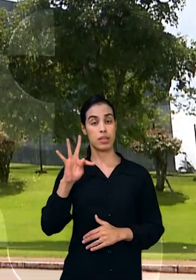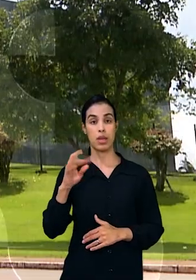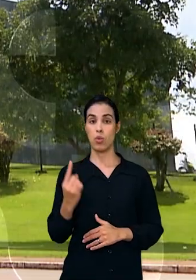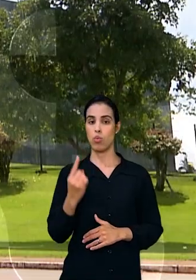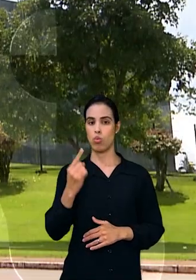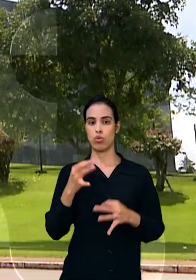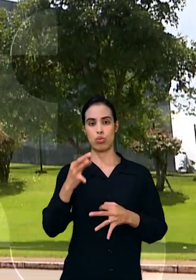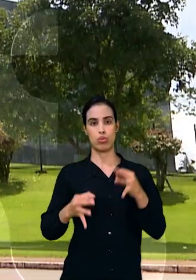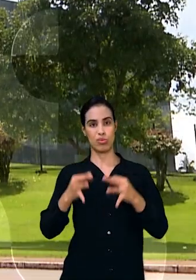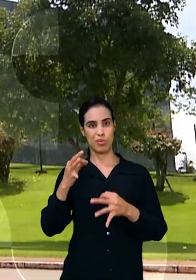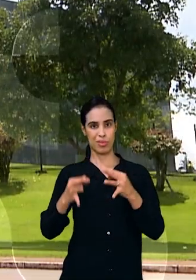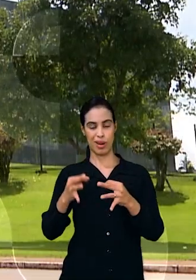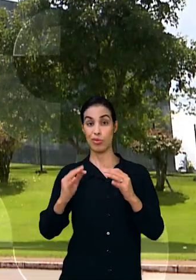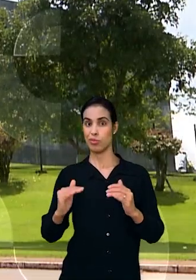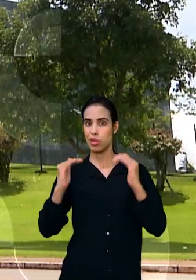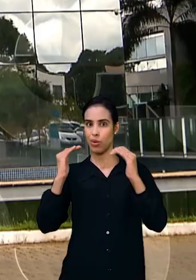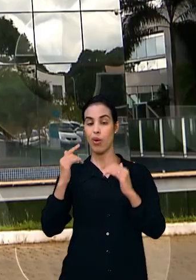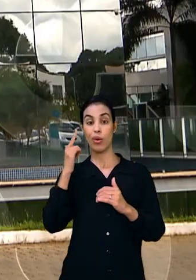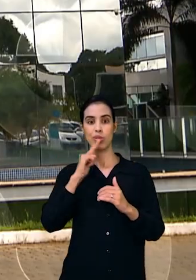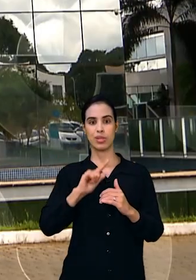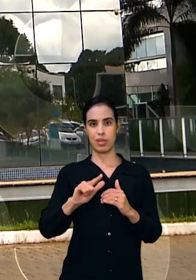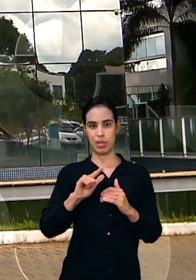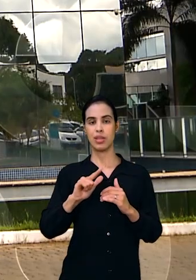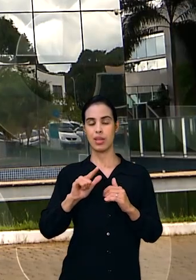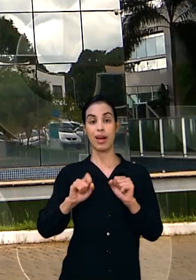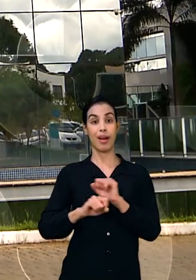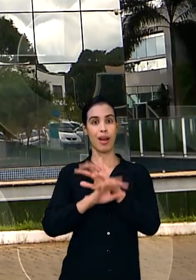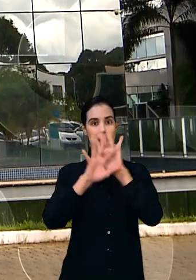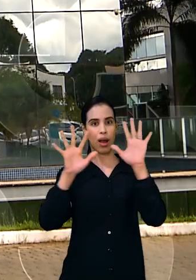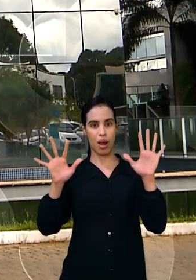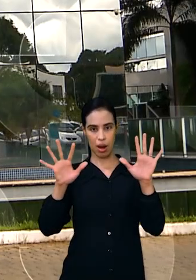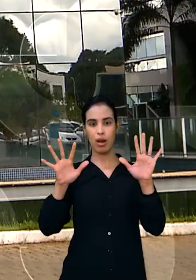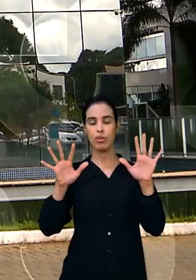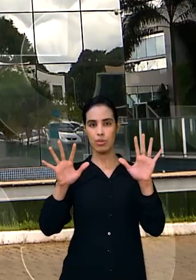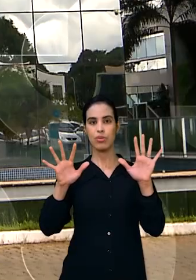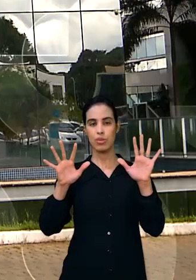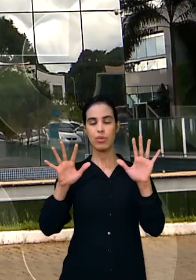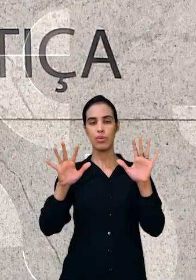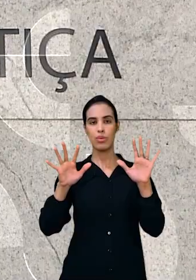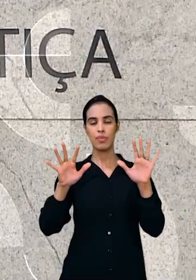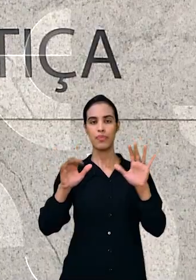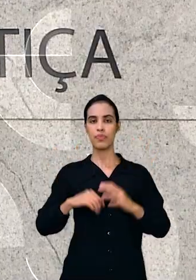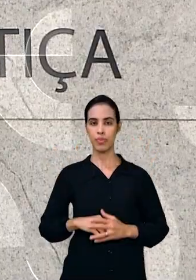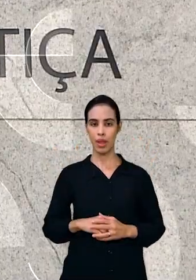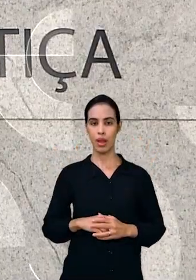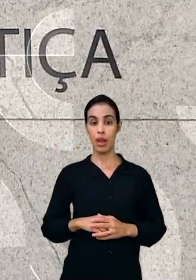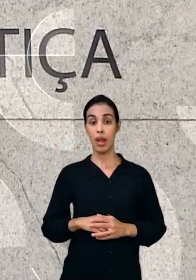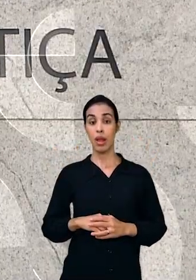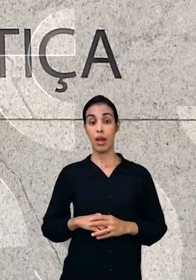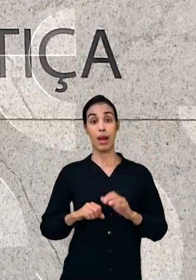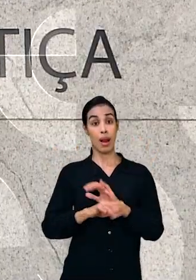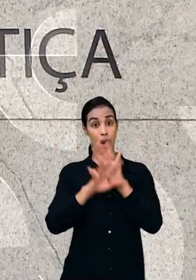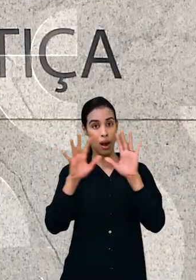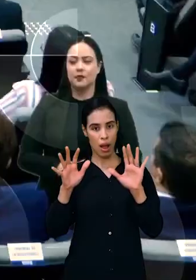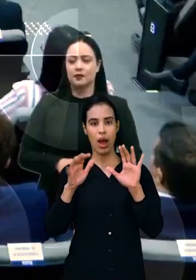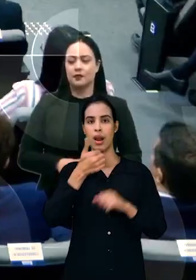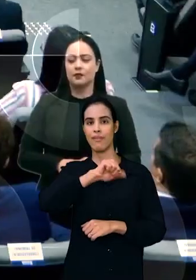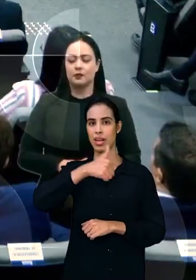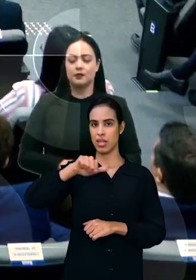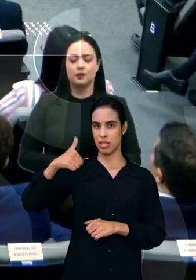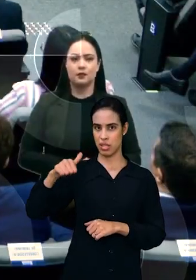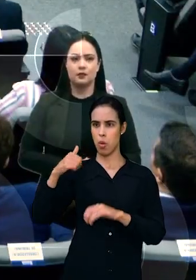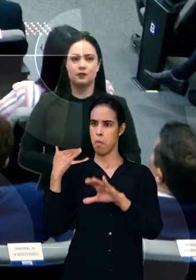O TST foi o único tribunal superior a atingir 100% no ranking da transparência do Conselho Nacional de Justiça.